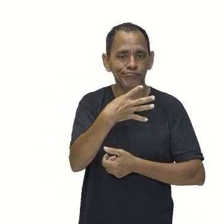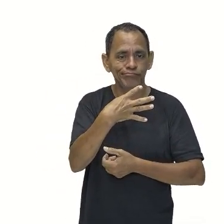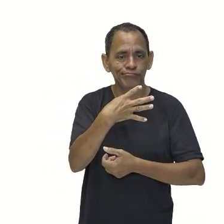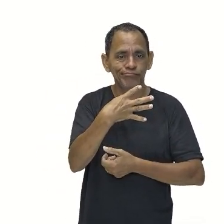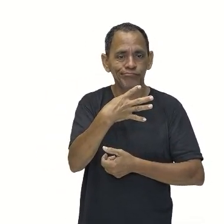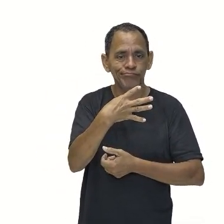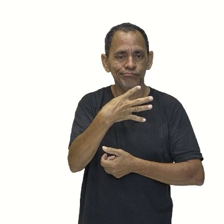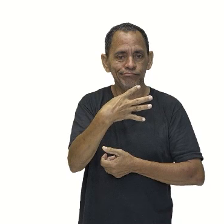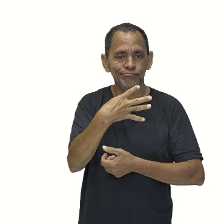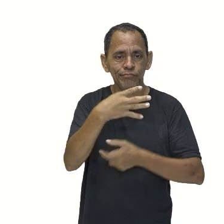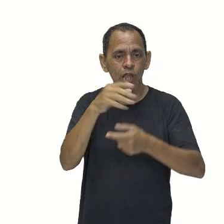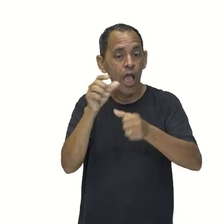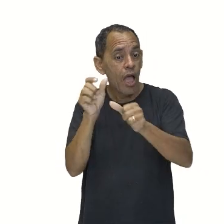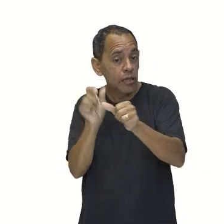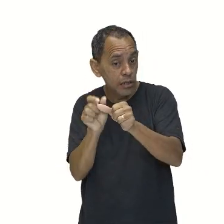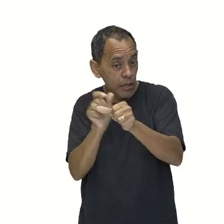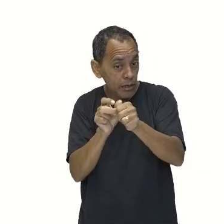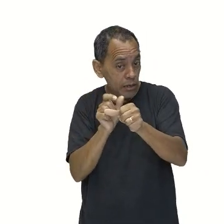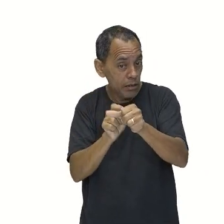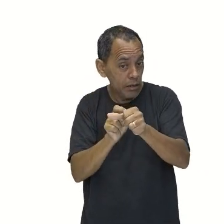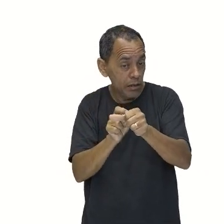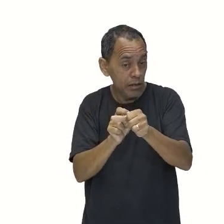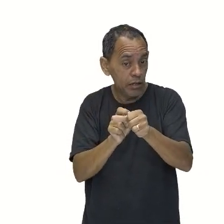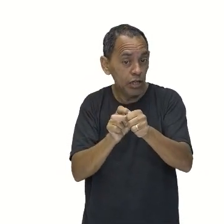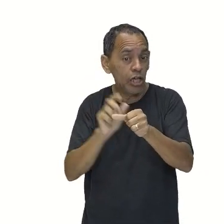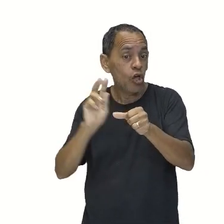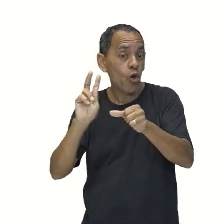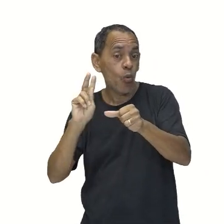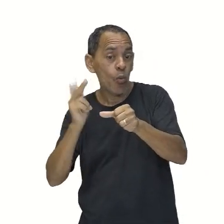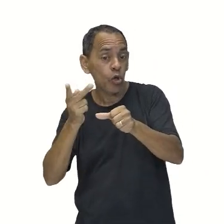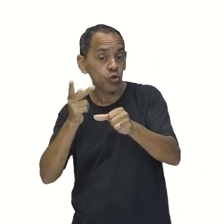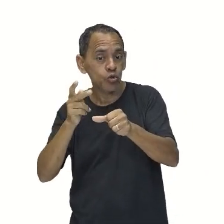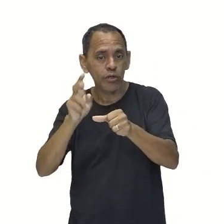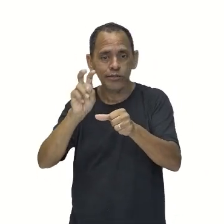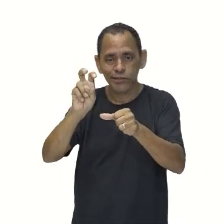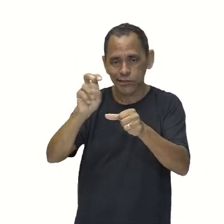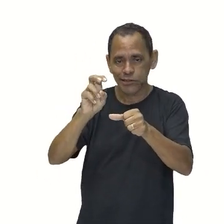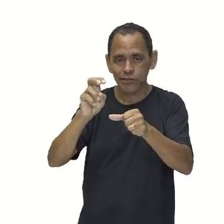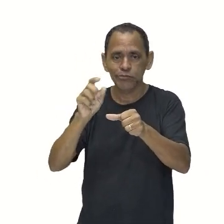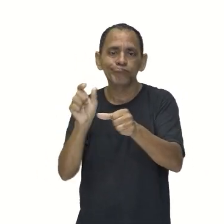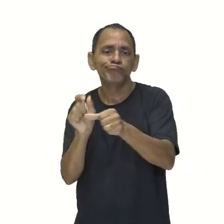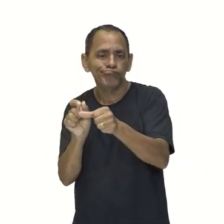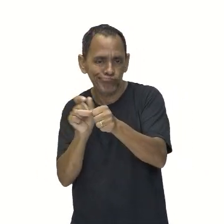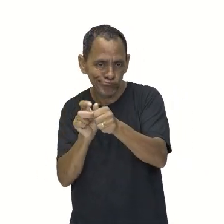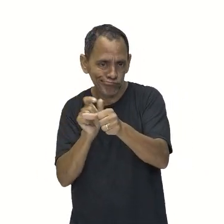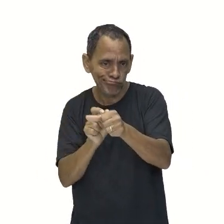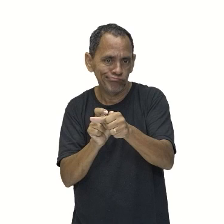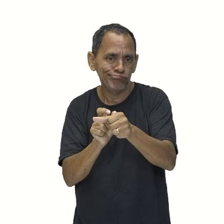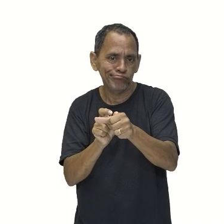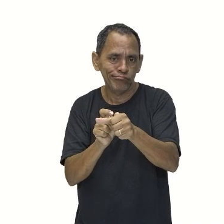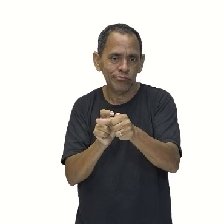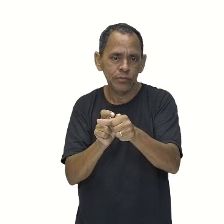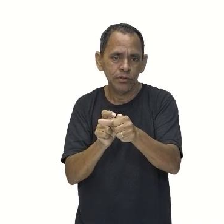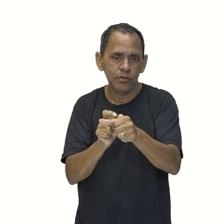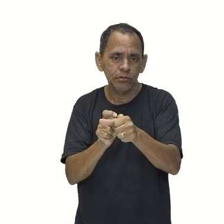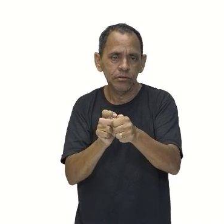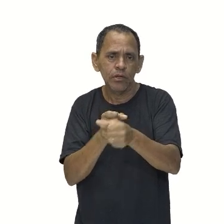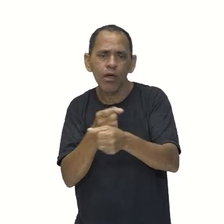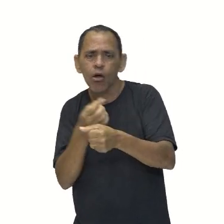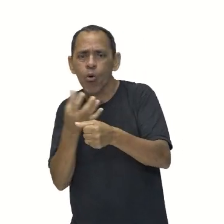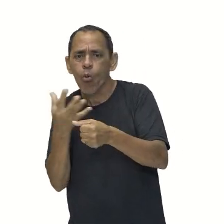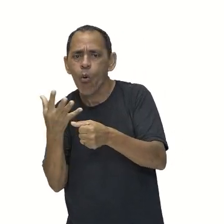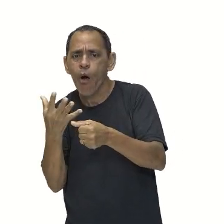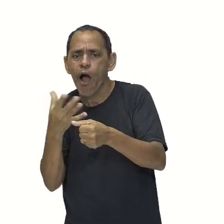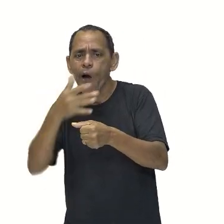nós temos uma altura de 5 centímetros. Olha, qual seria então a área